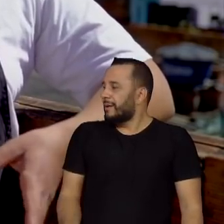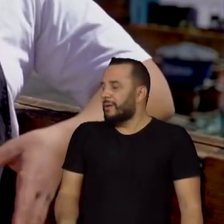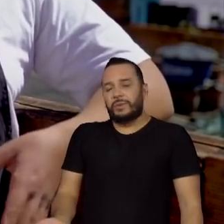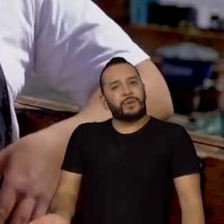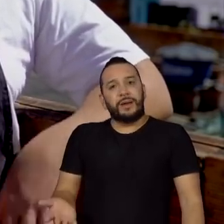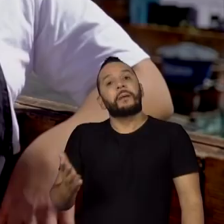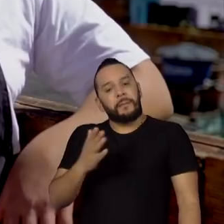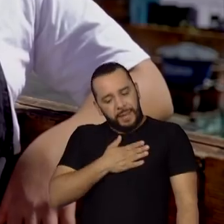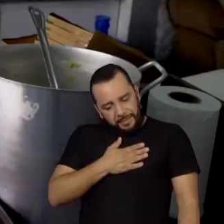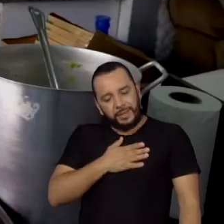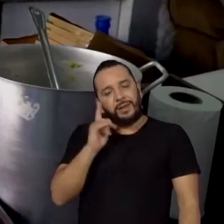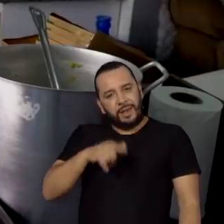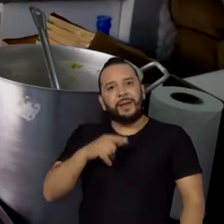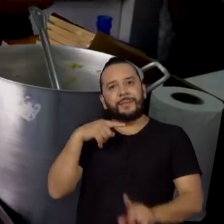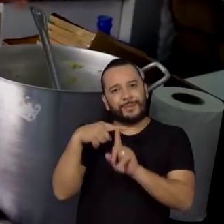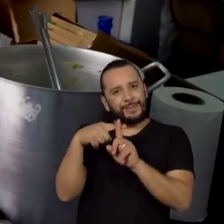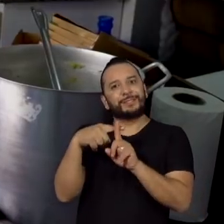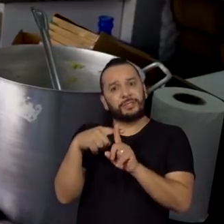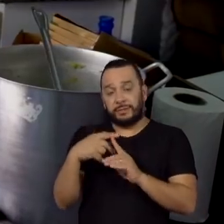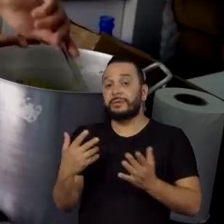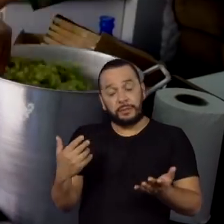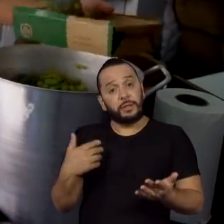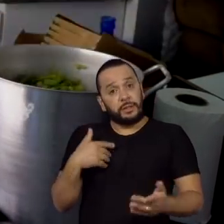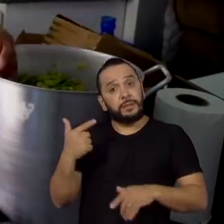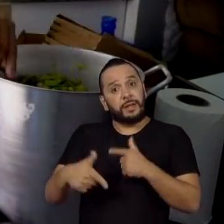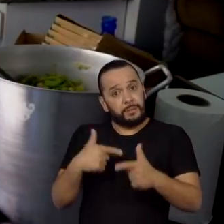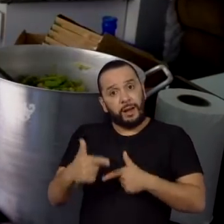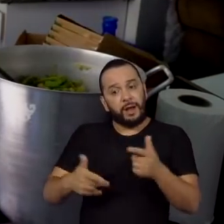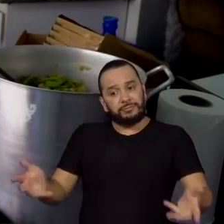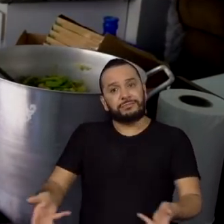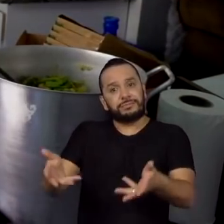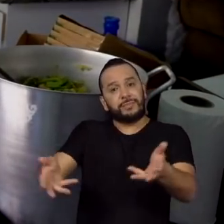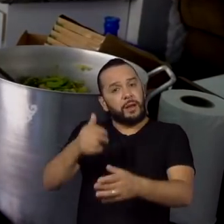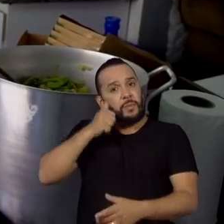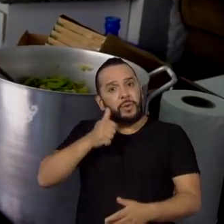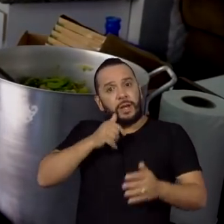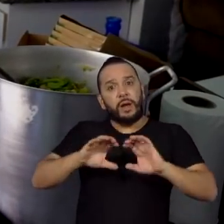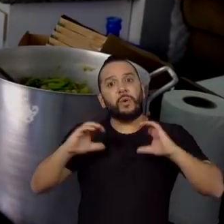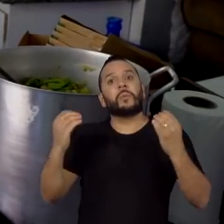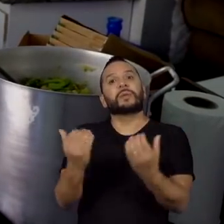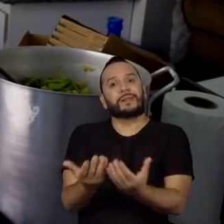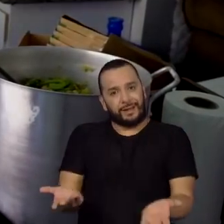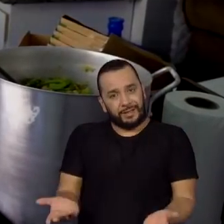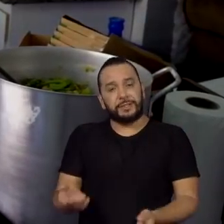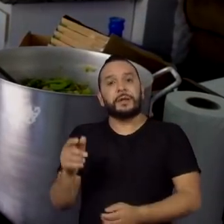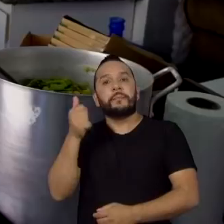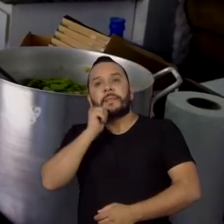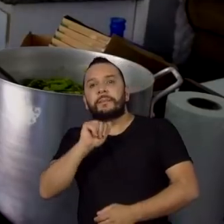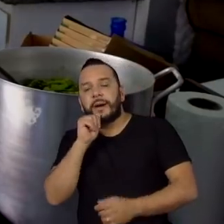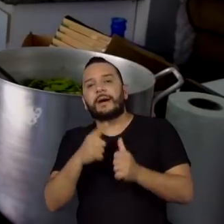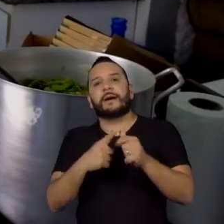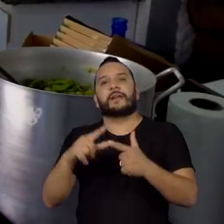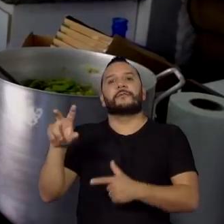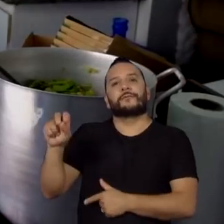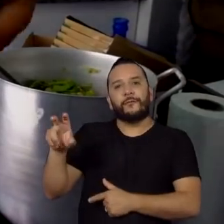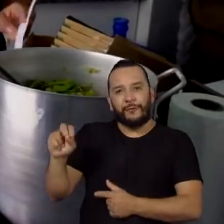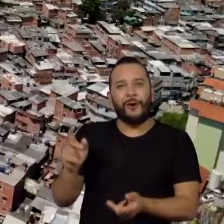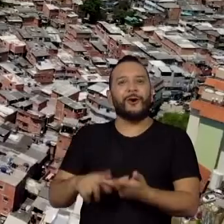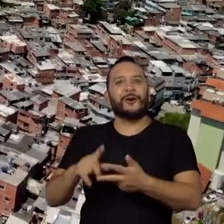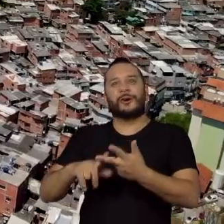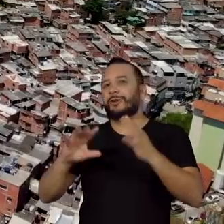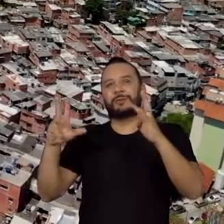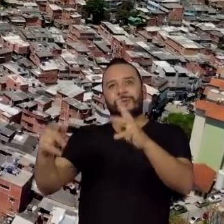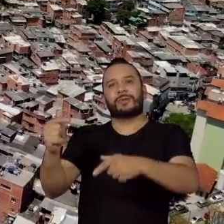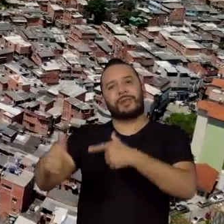muito positivo e dá trabalho para as mulheres também da comunidade, mães, avós, isso é muito bom.